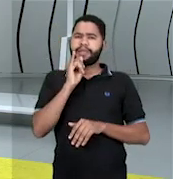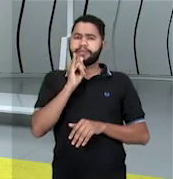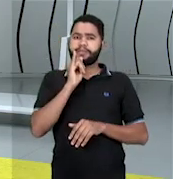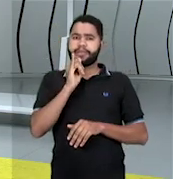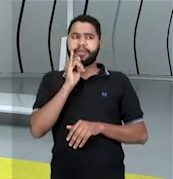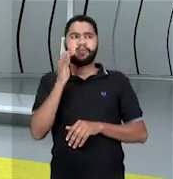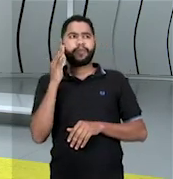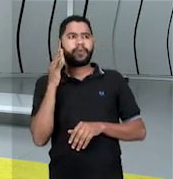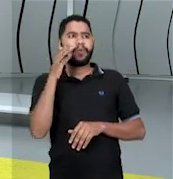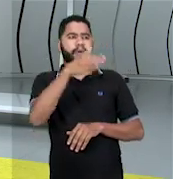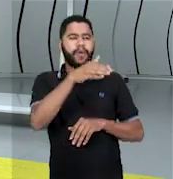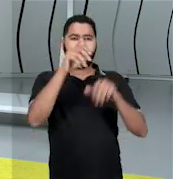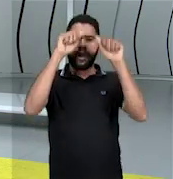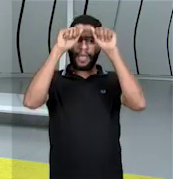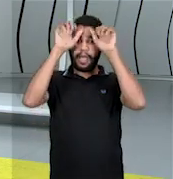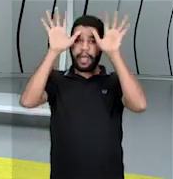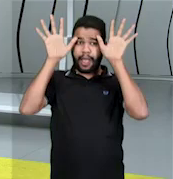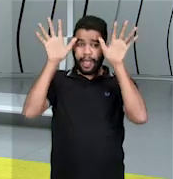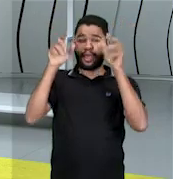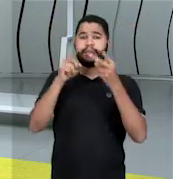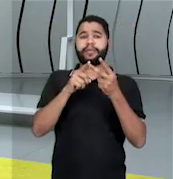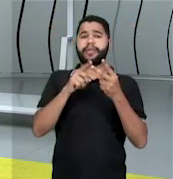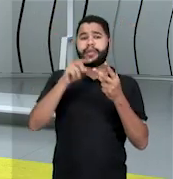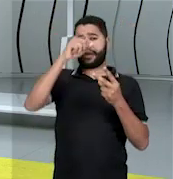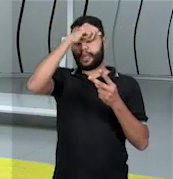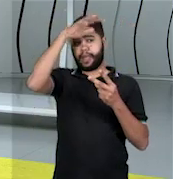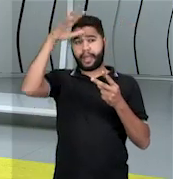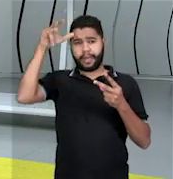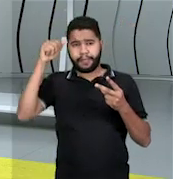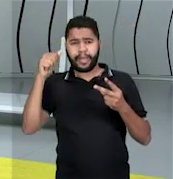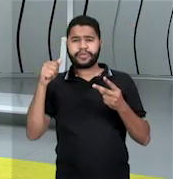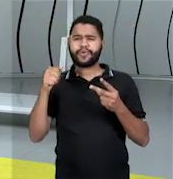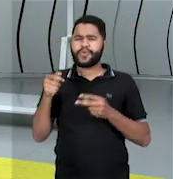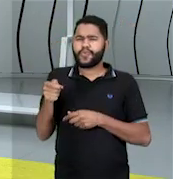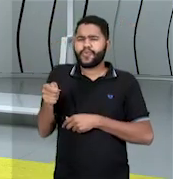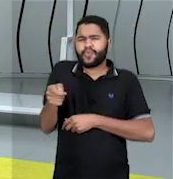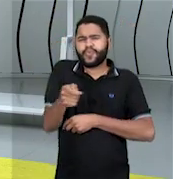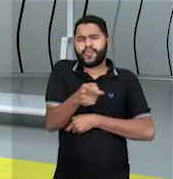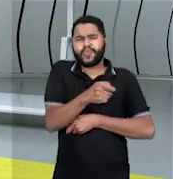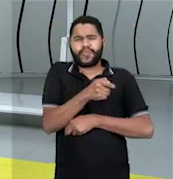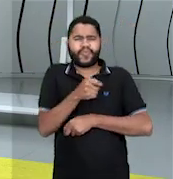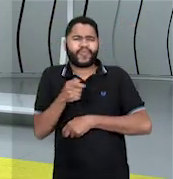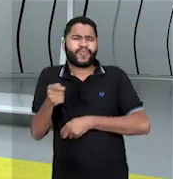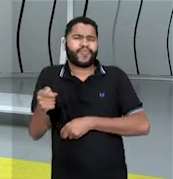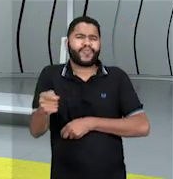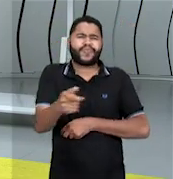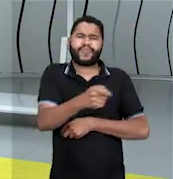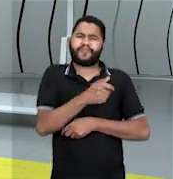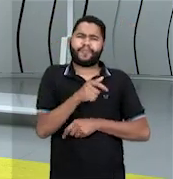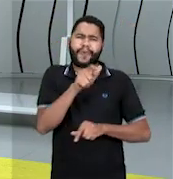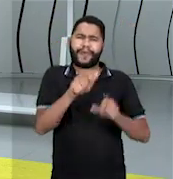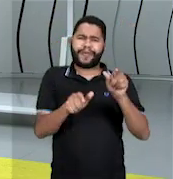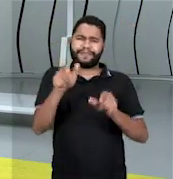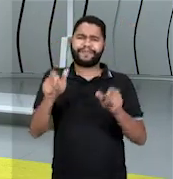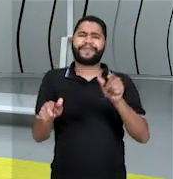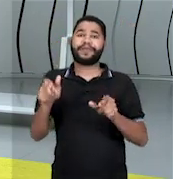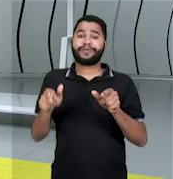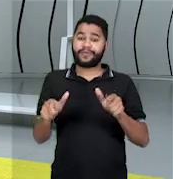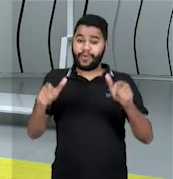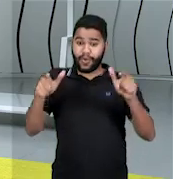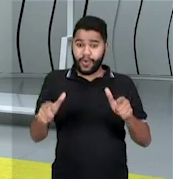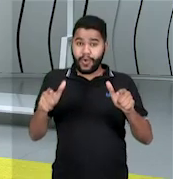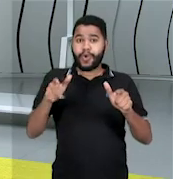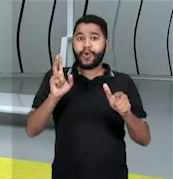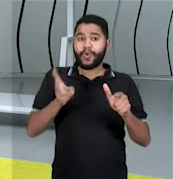para o Acre, Amazonas, você tem vazios demográficos, ou seja, baixa densidade demográfica dentro de um mesmo